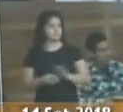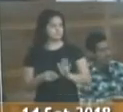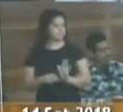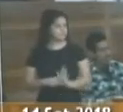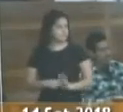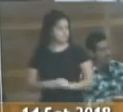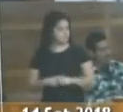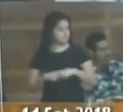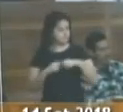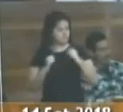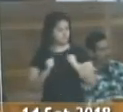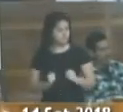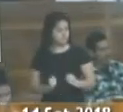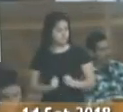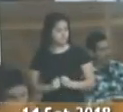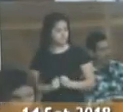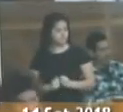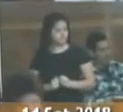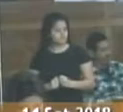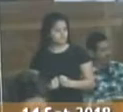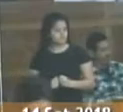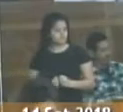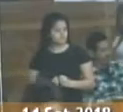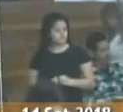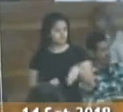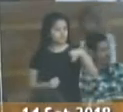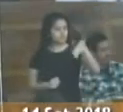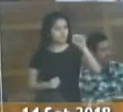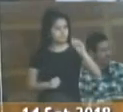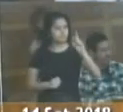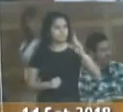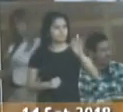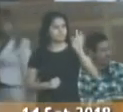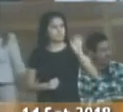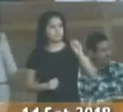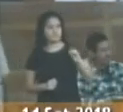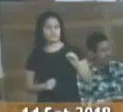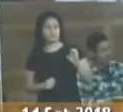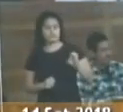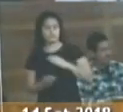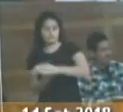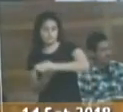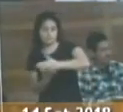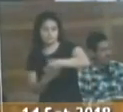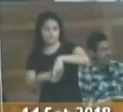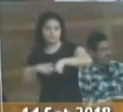Projetos que podem ser o norte e o começo da mudança.